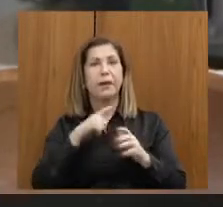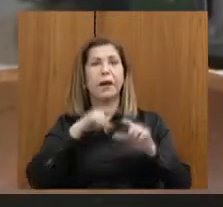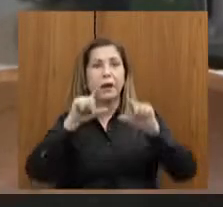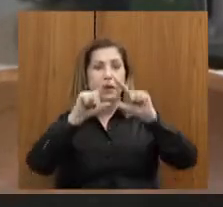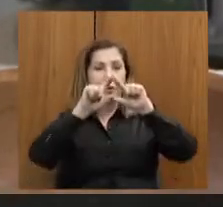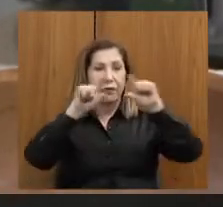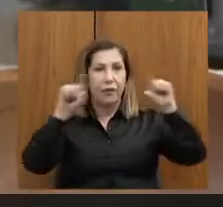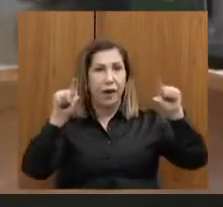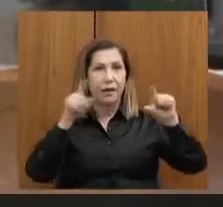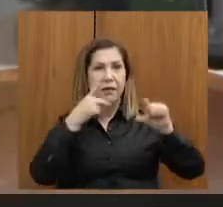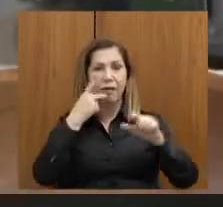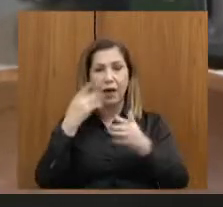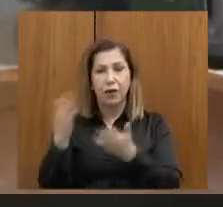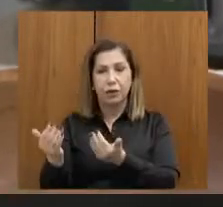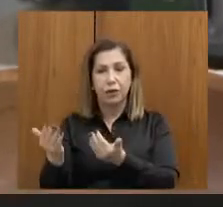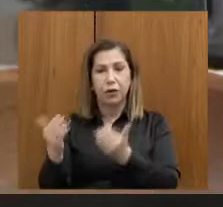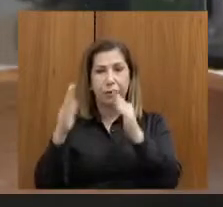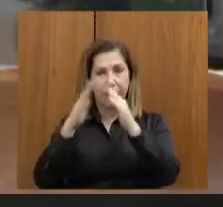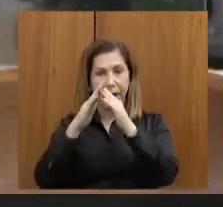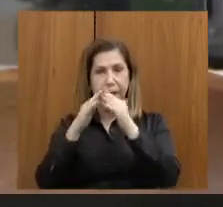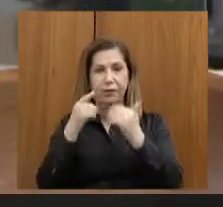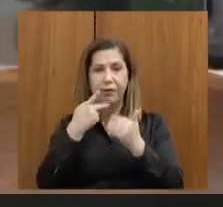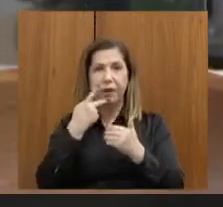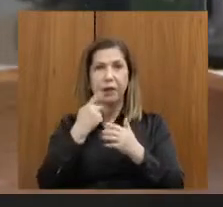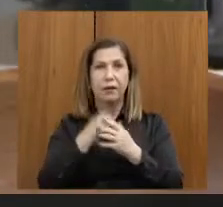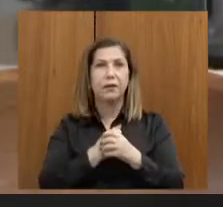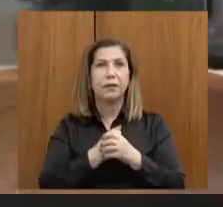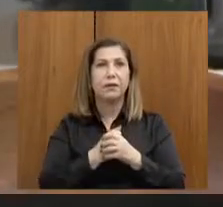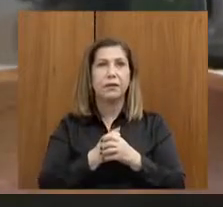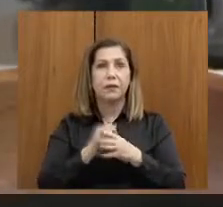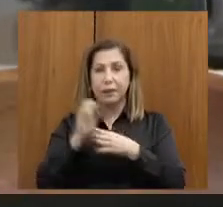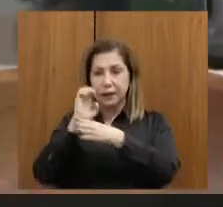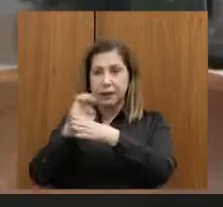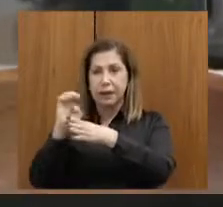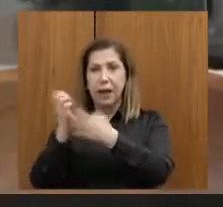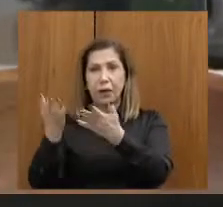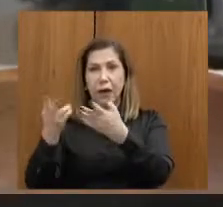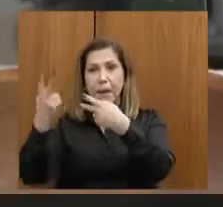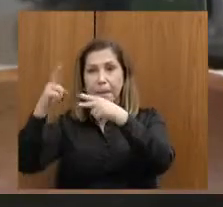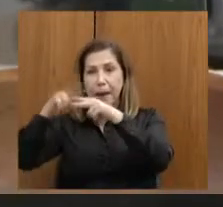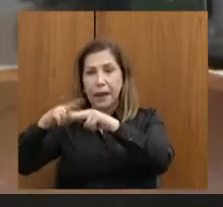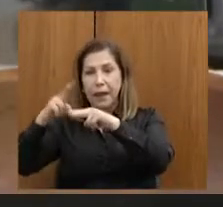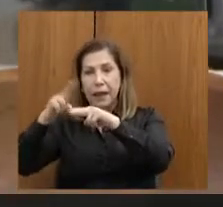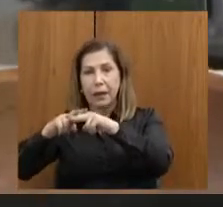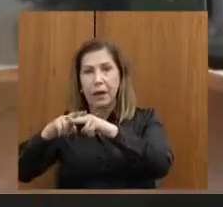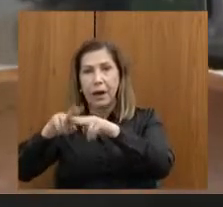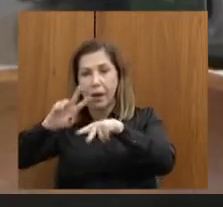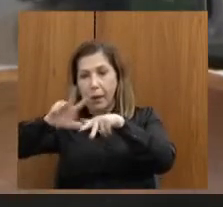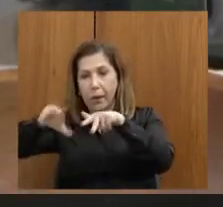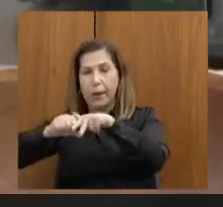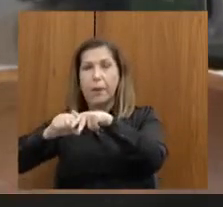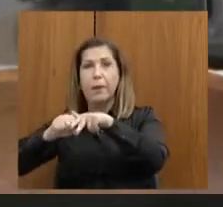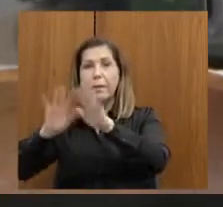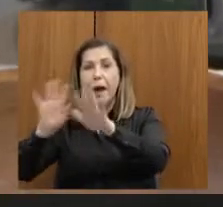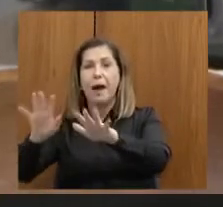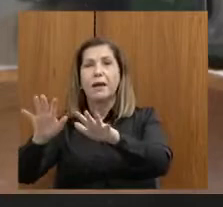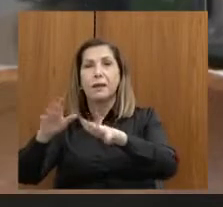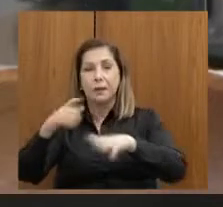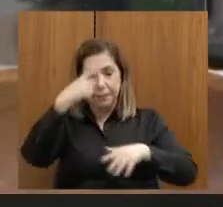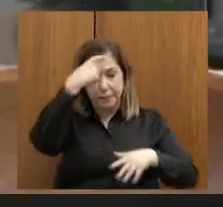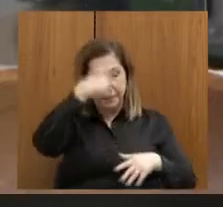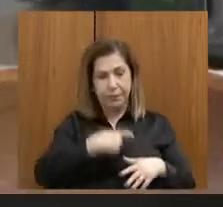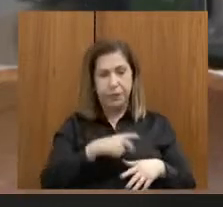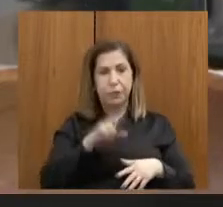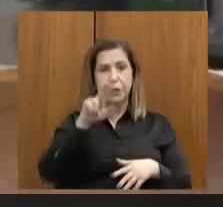frase que eu falo muito por jovens lá de casa estado pode até prender com romper os nossos corpos mas